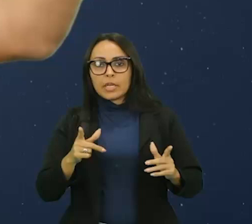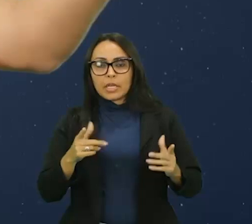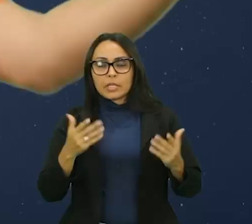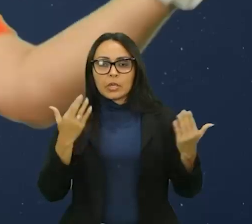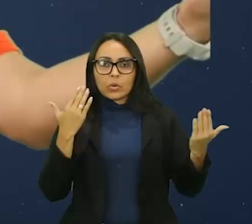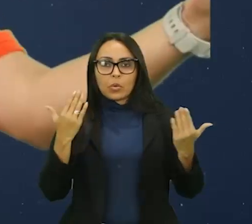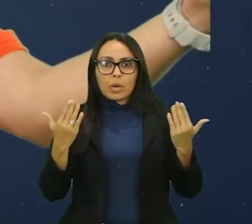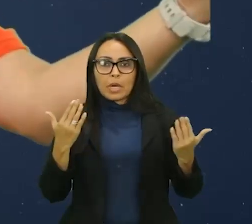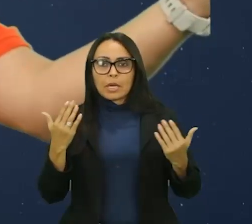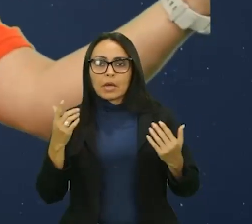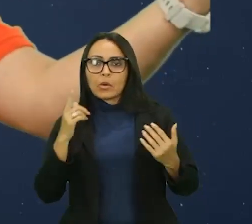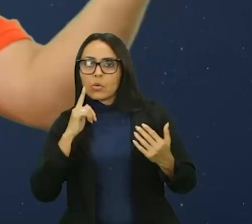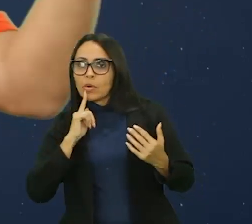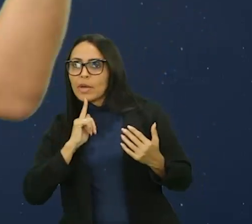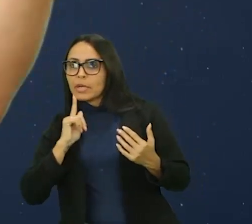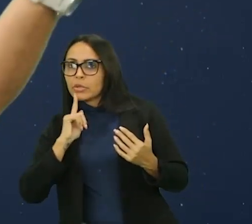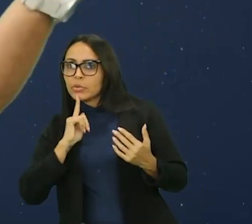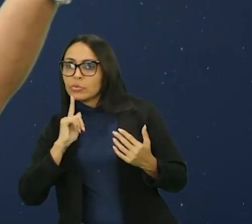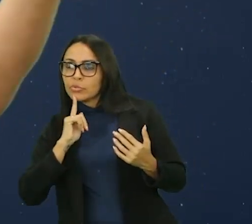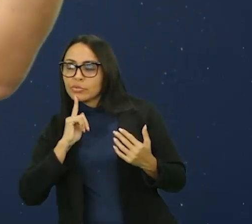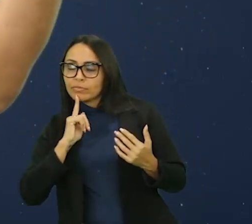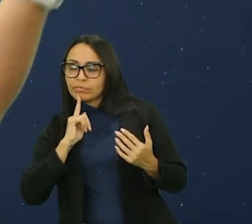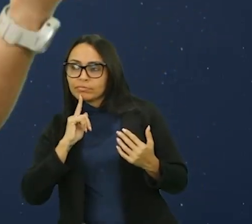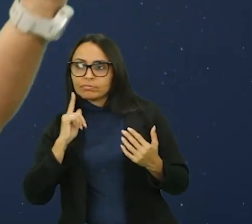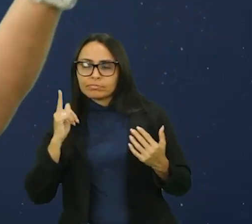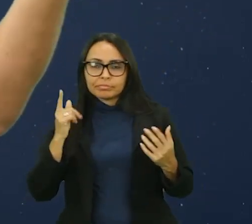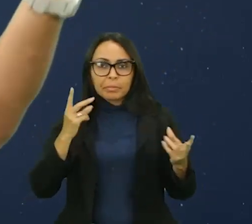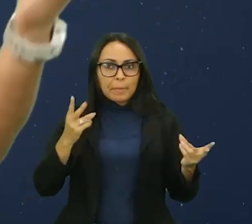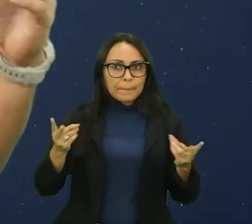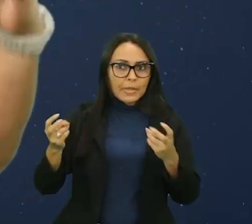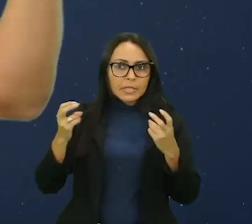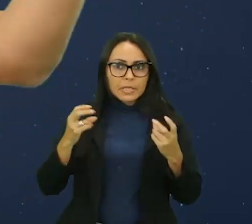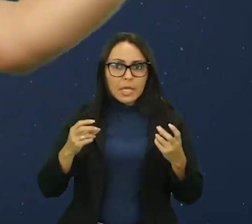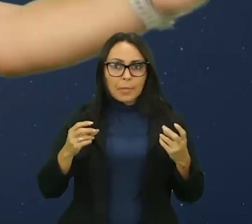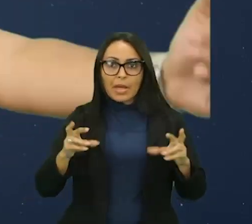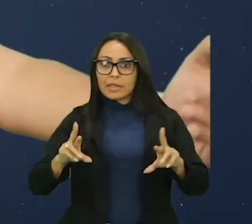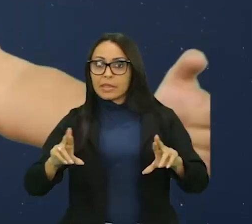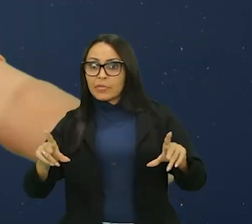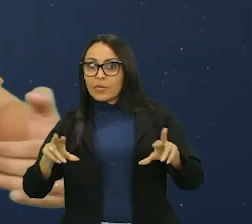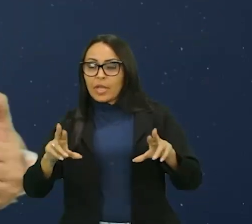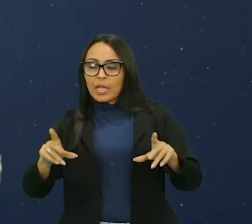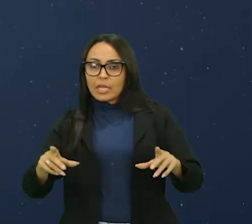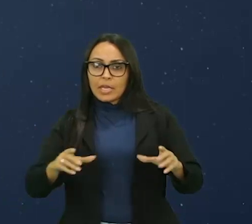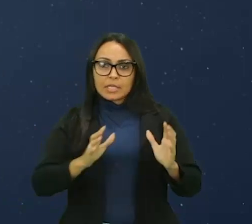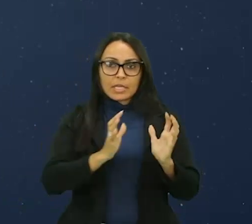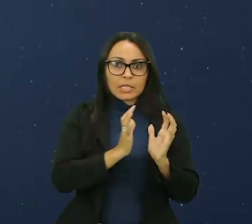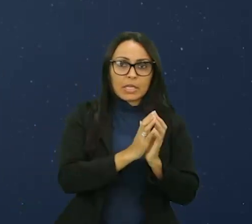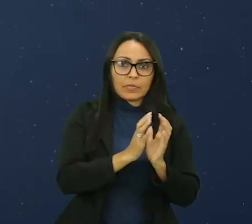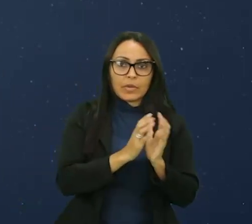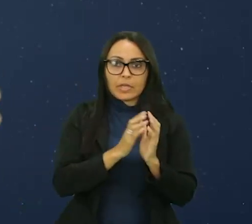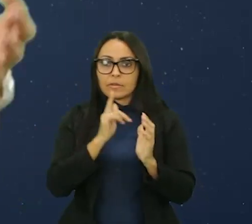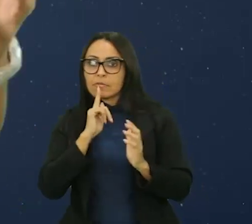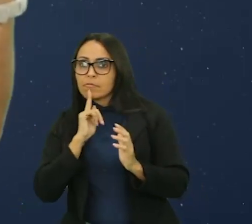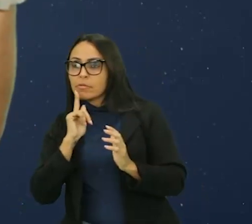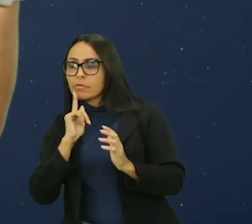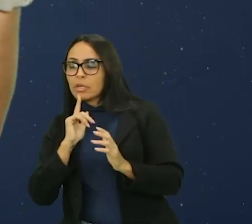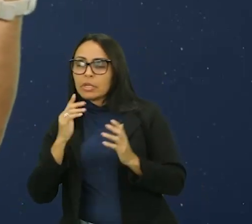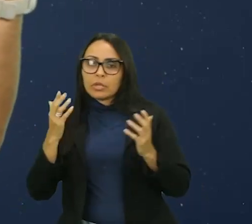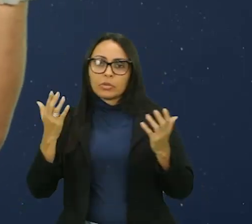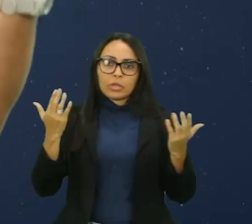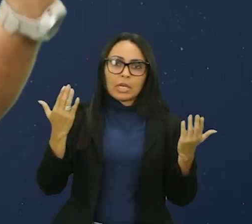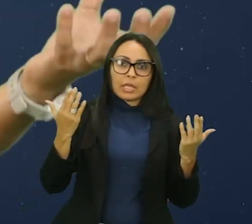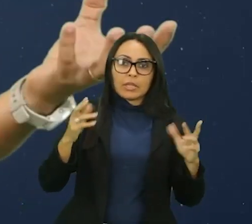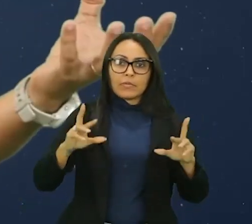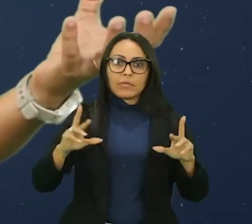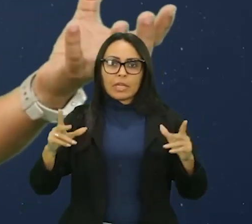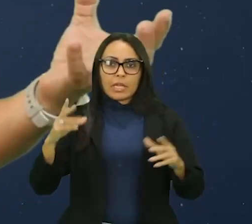de Garanhuns? Vejam que a grande diferença aí, a diferença em altitude, a diferença em umidade e